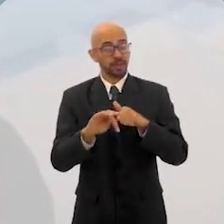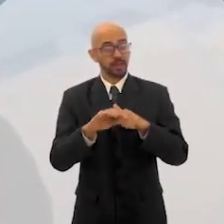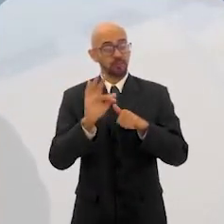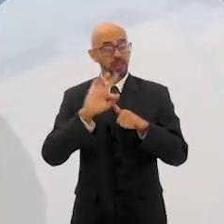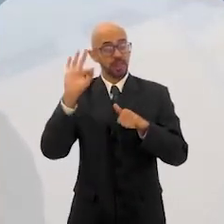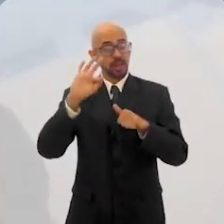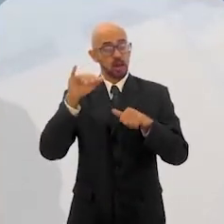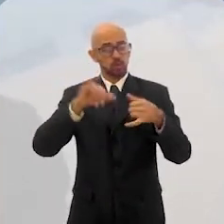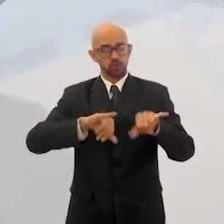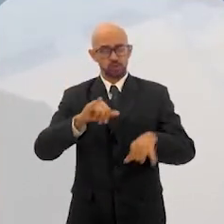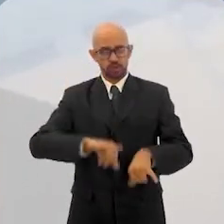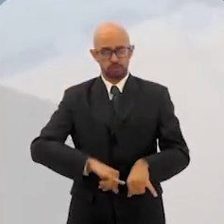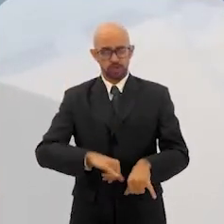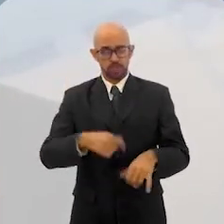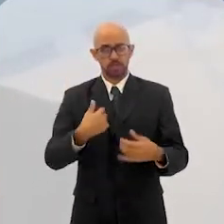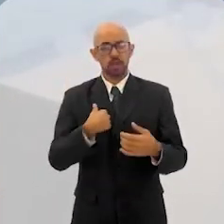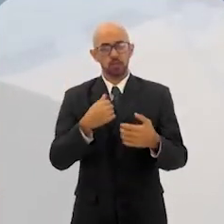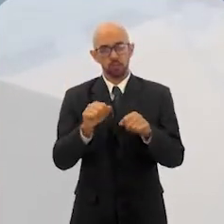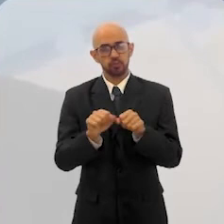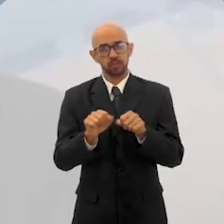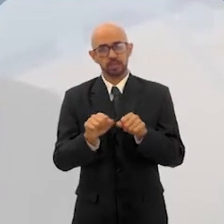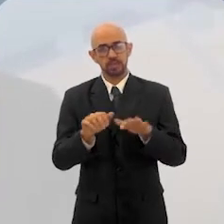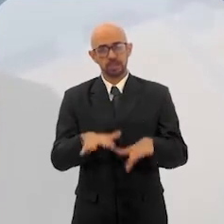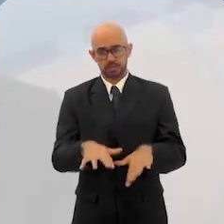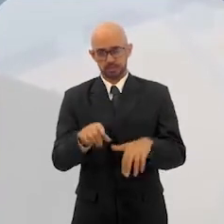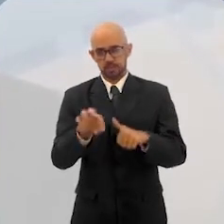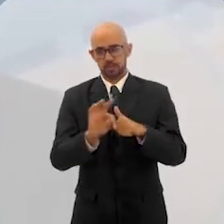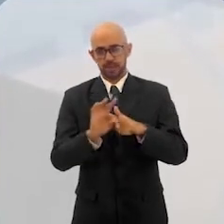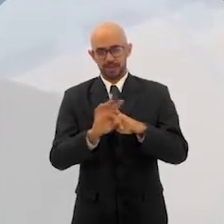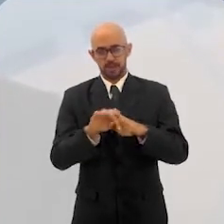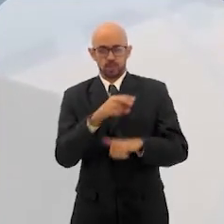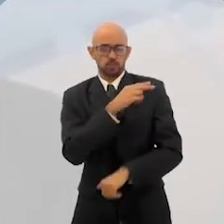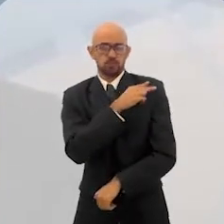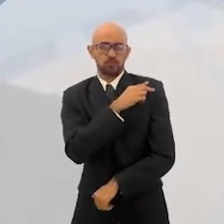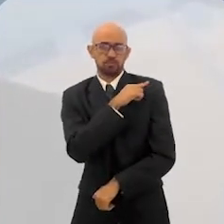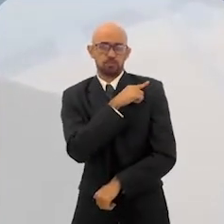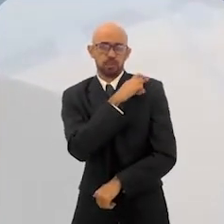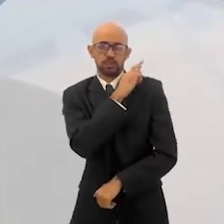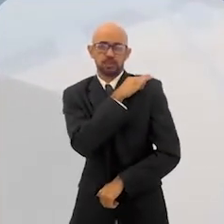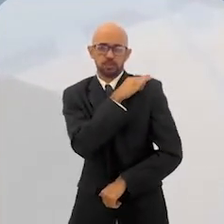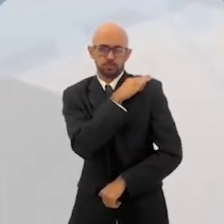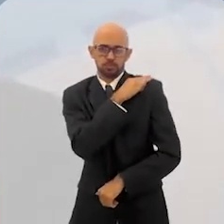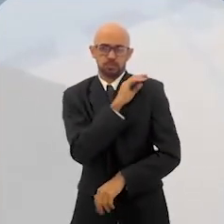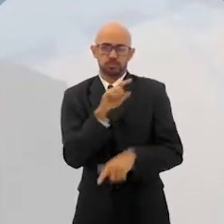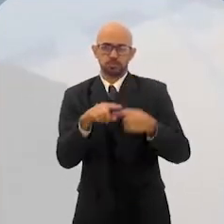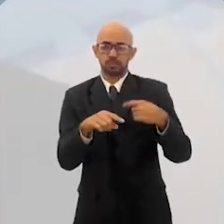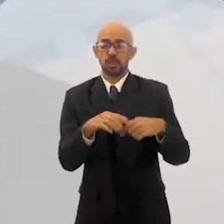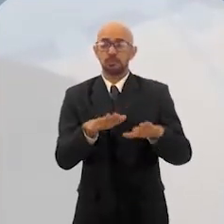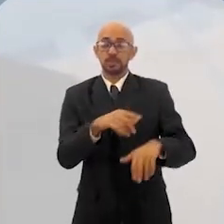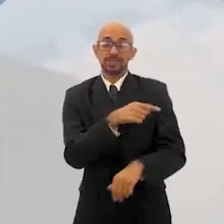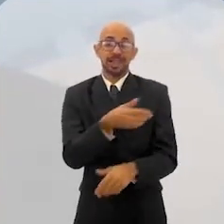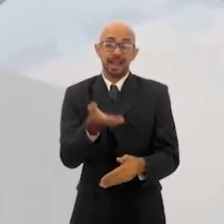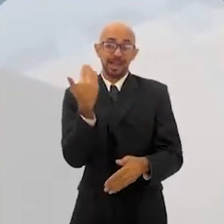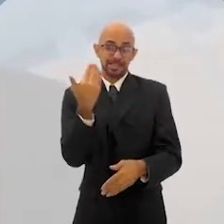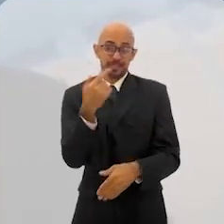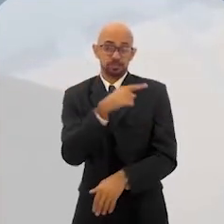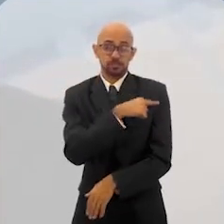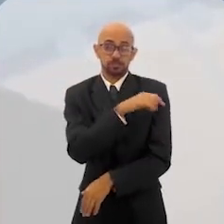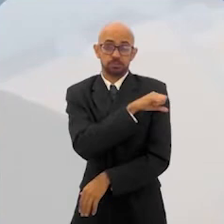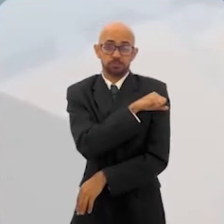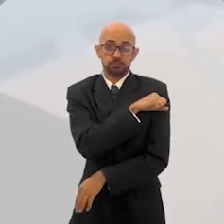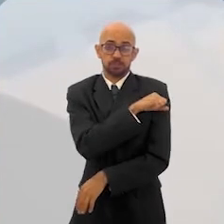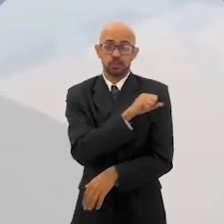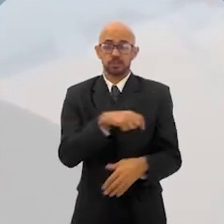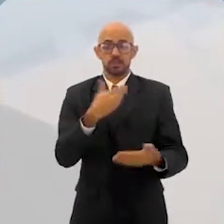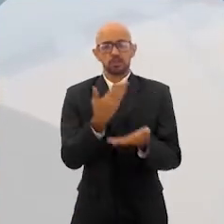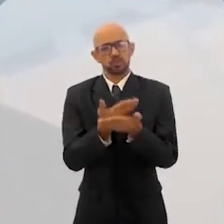eu fiz um curso técnico no ensino médio. No ensino básico, né? No ensino fundamental, eu fiz uma